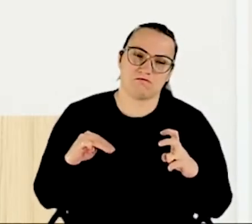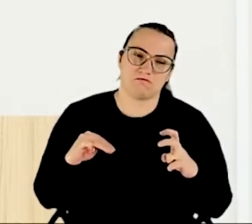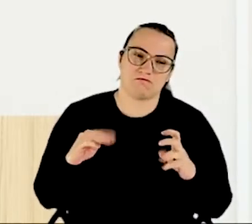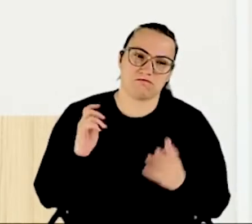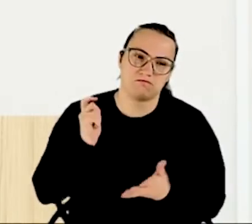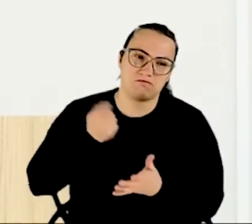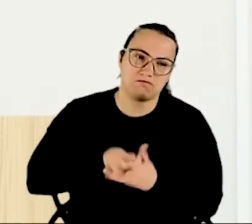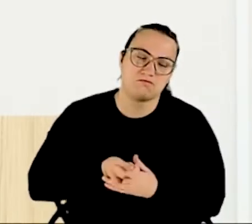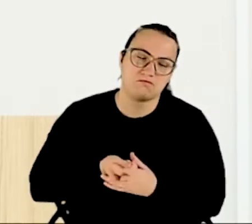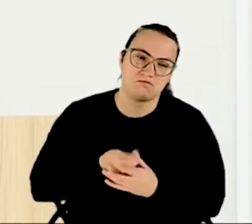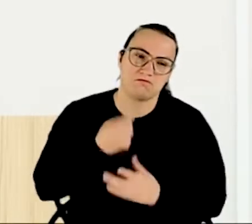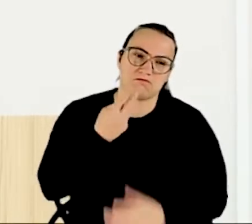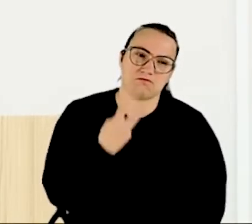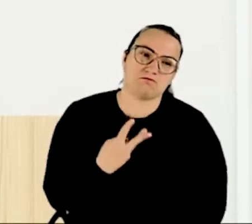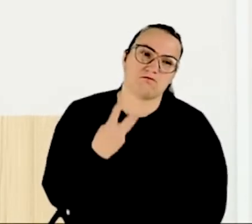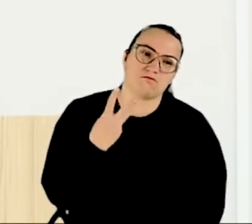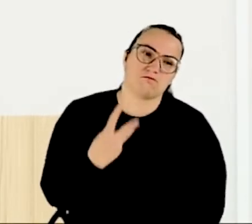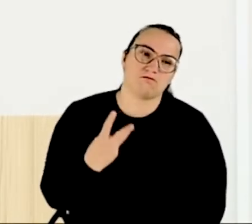pagar